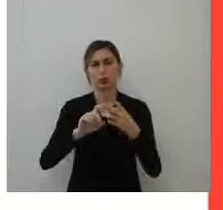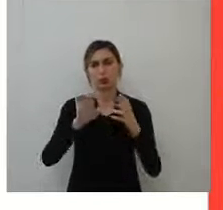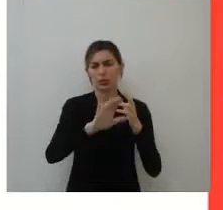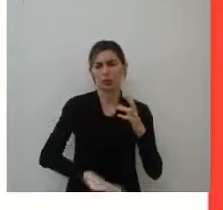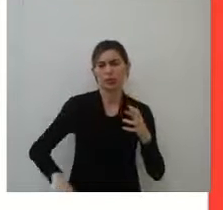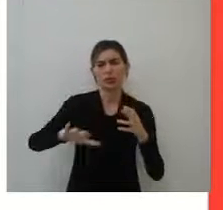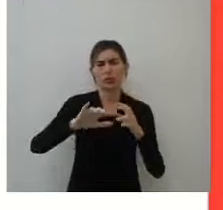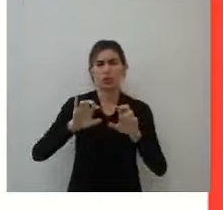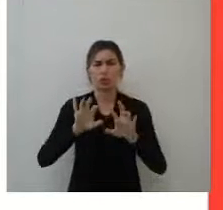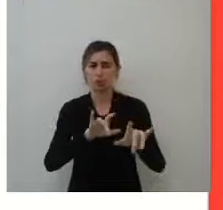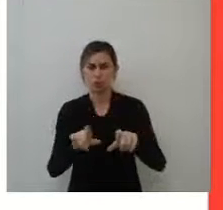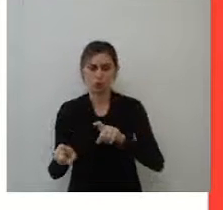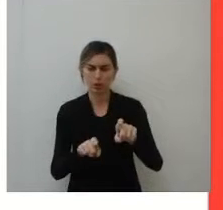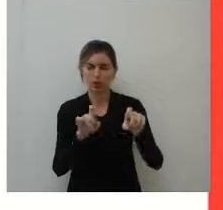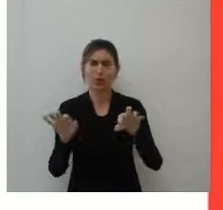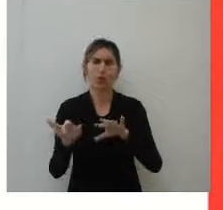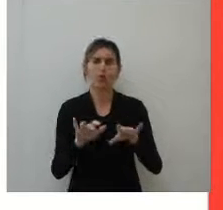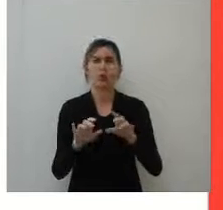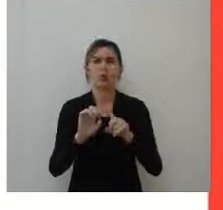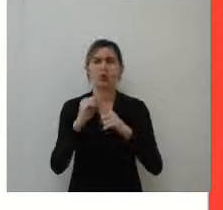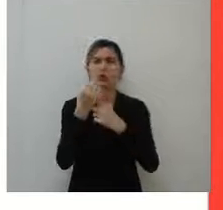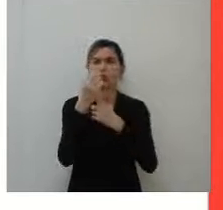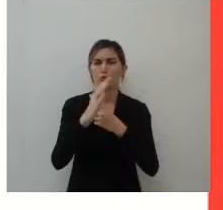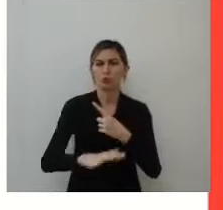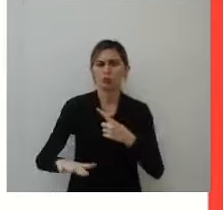espacialidade digital,